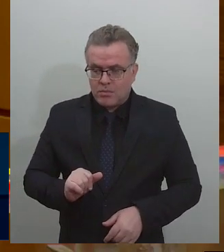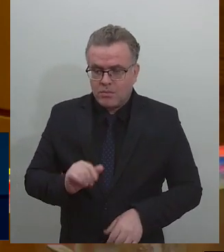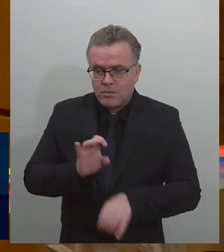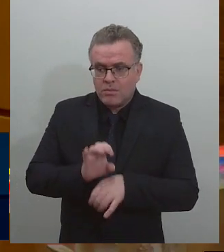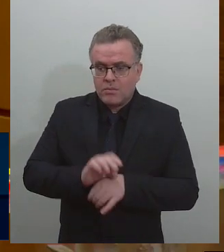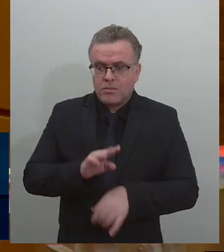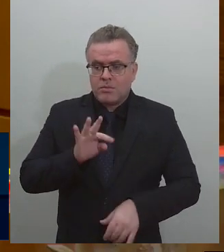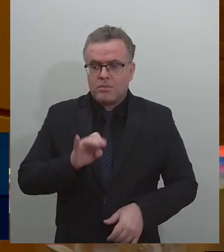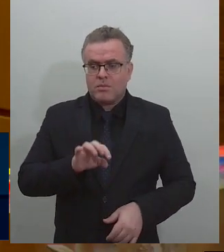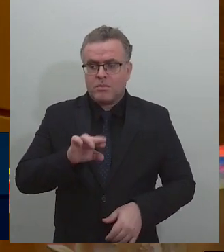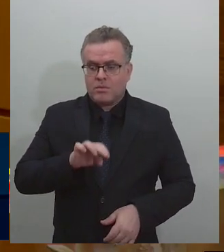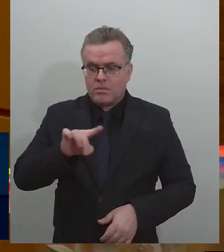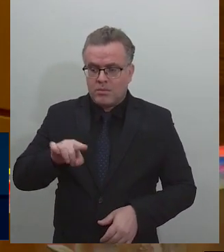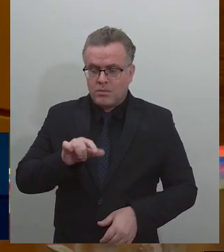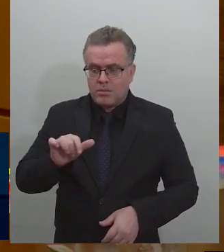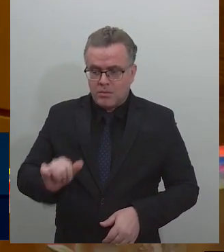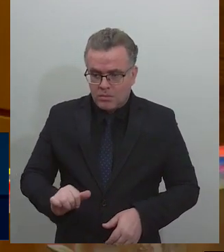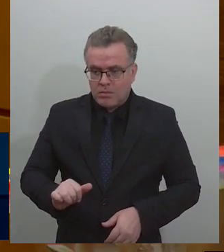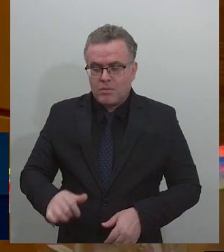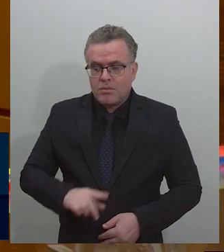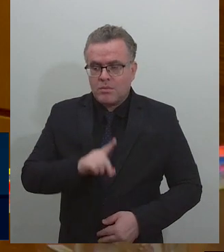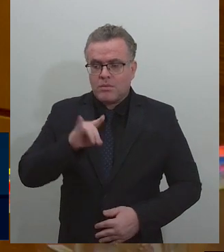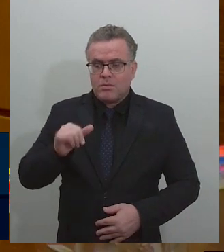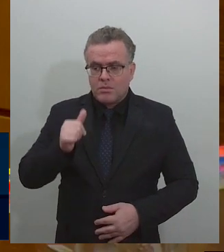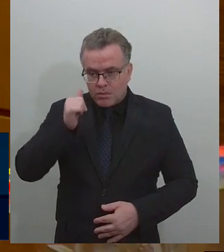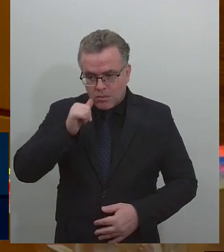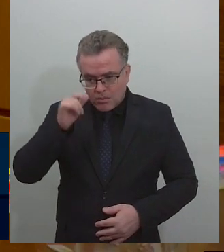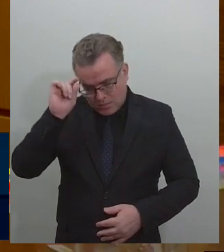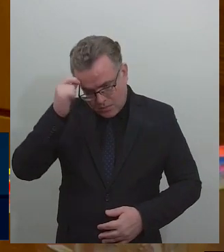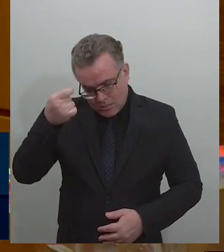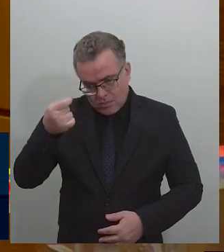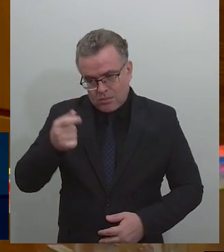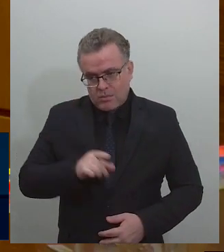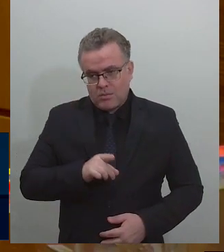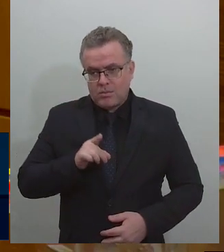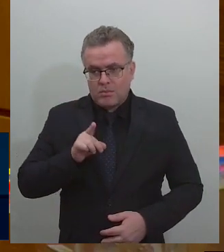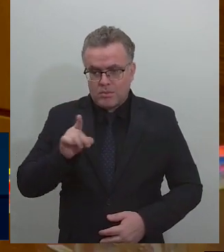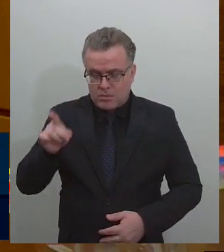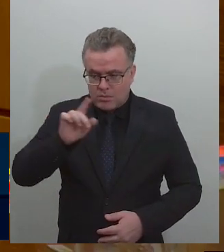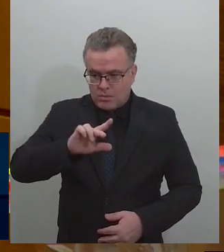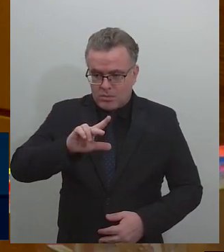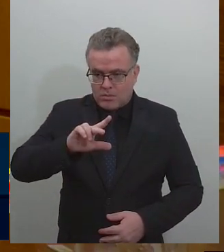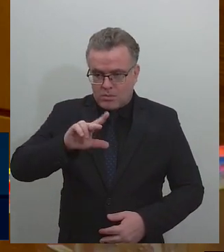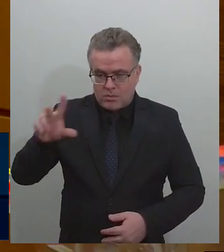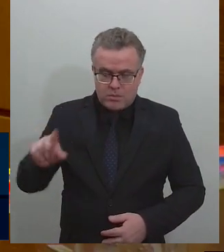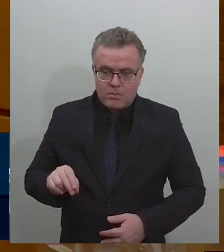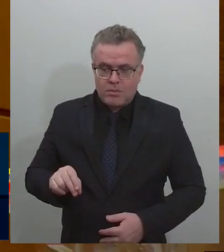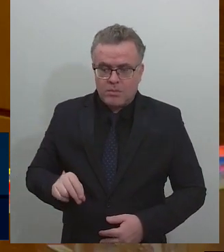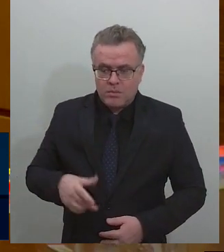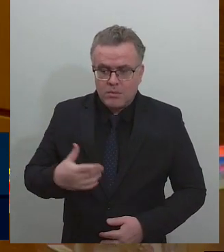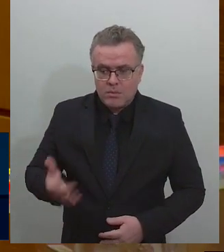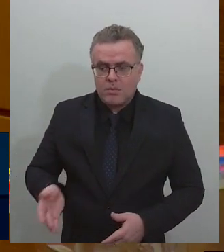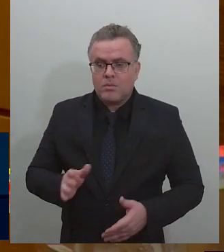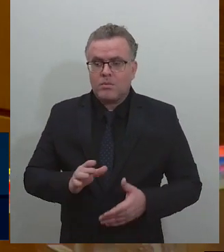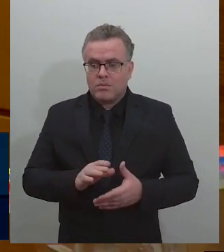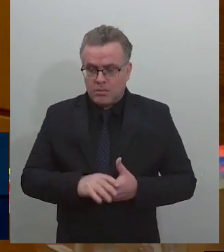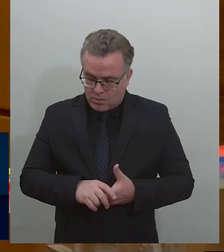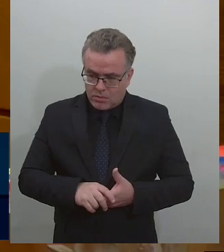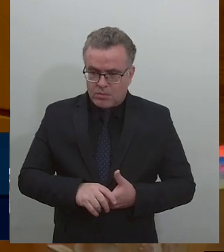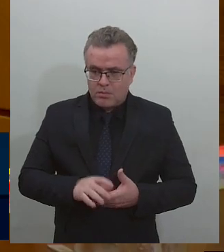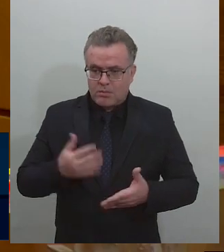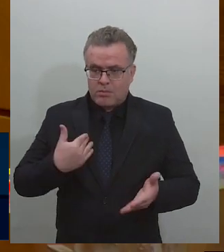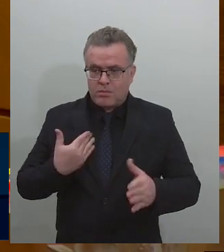Internacional das Mulheres Negras Latino-Americanas e Caribenhas. Eu não pude me fazer presente porque